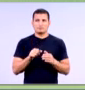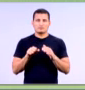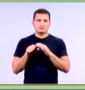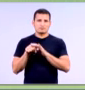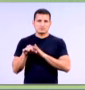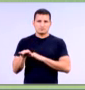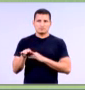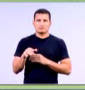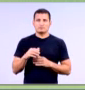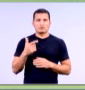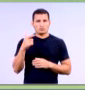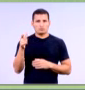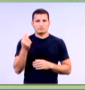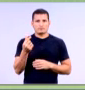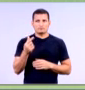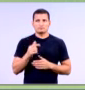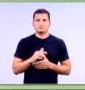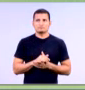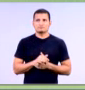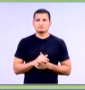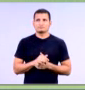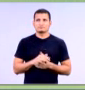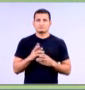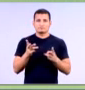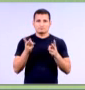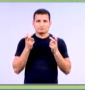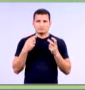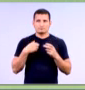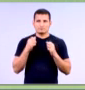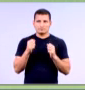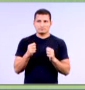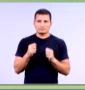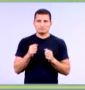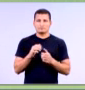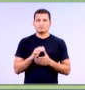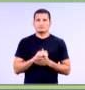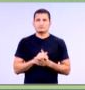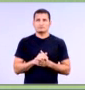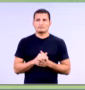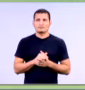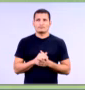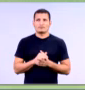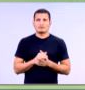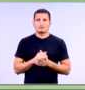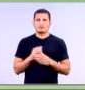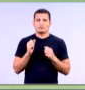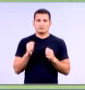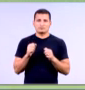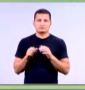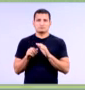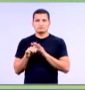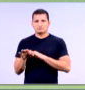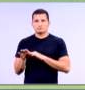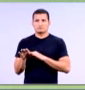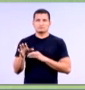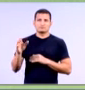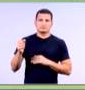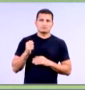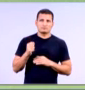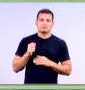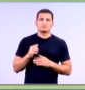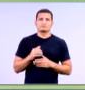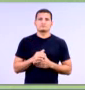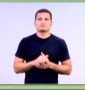depositar um outro valor. Então, gente, perceba que eu posso, além de manipular os atributos, eu posso executar ações. É assim que